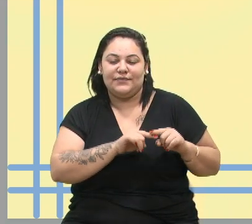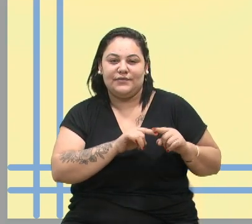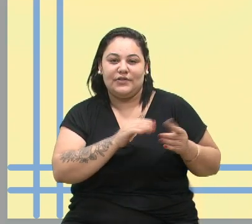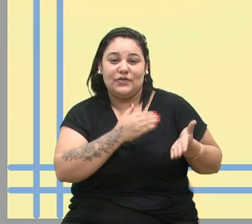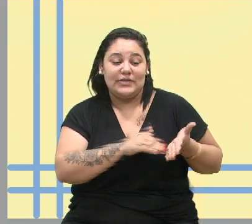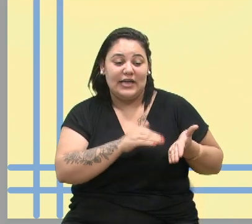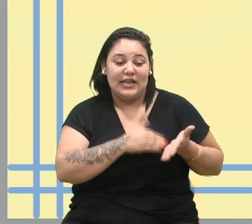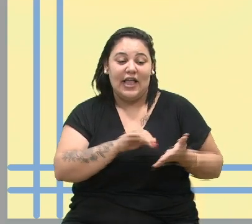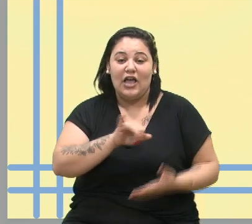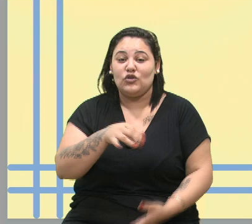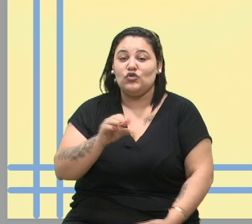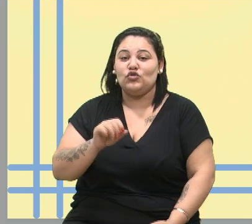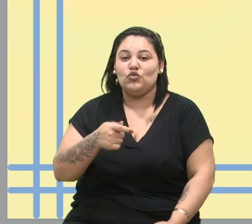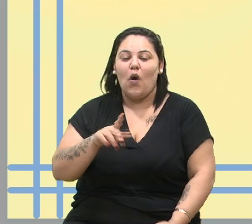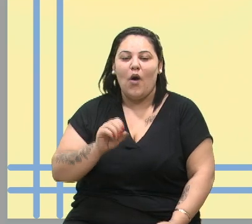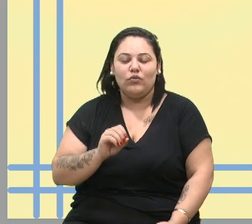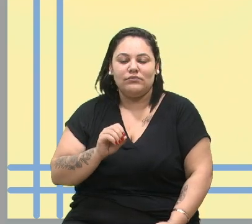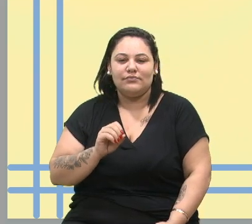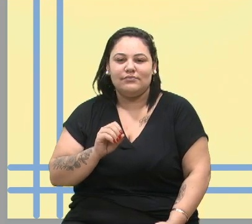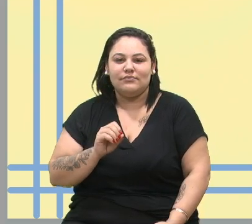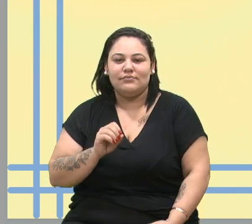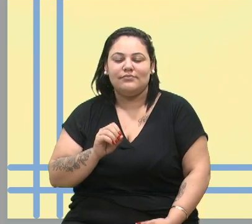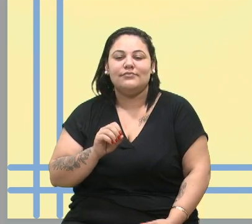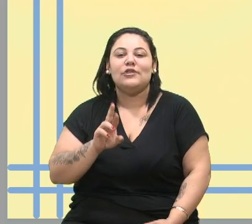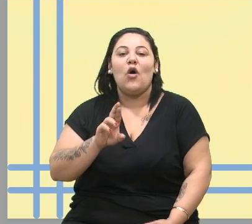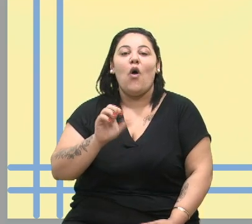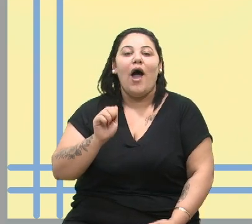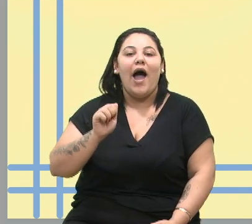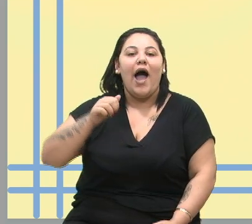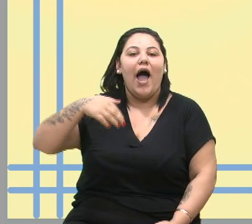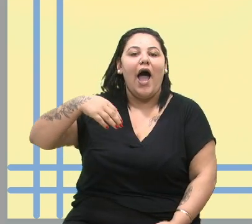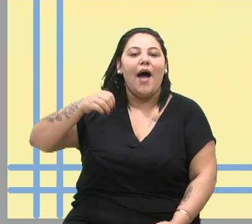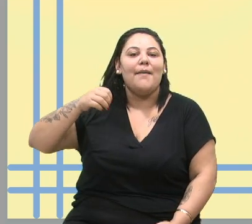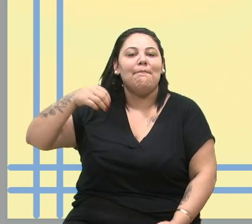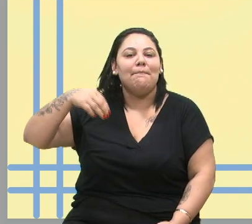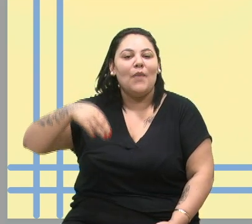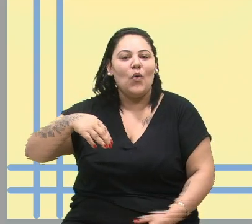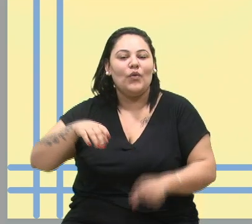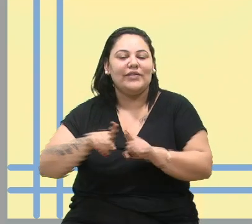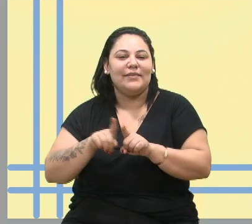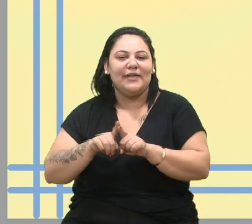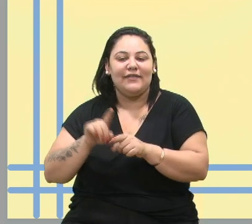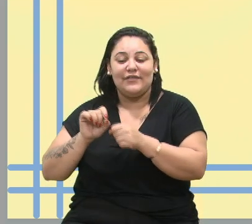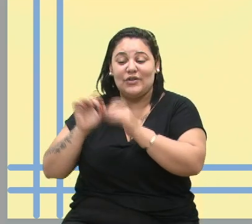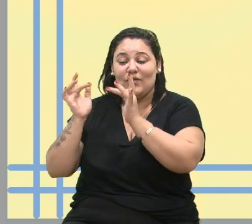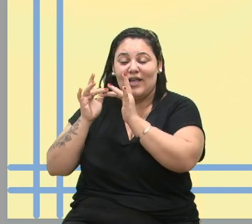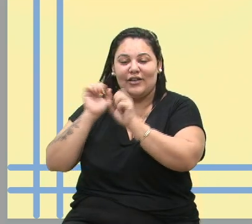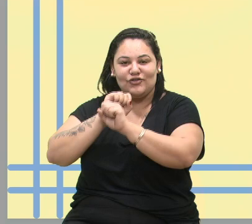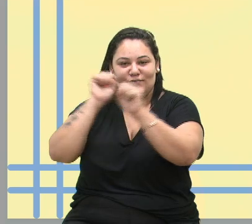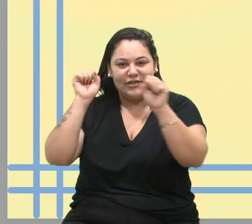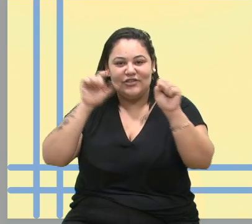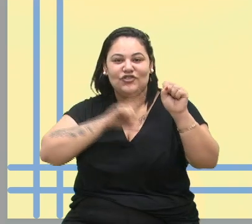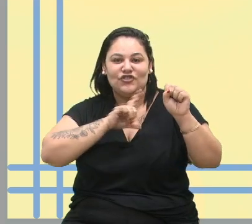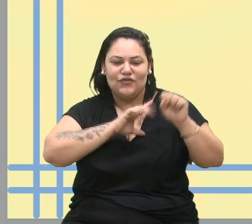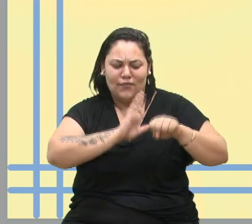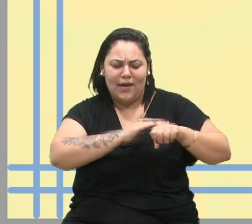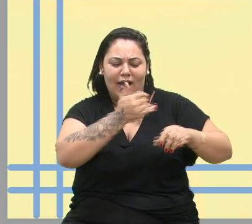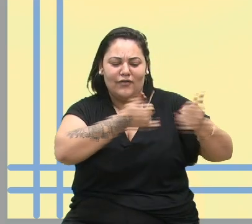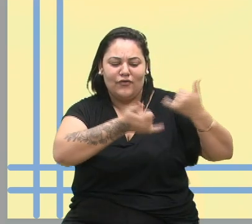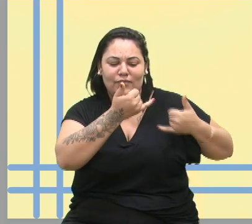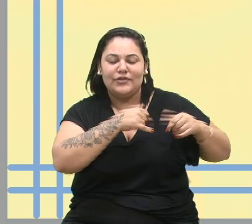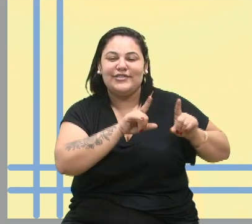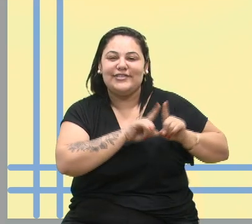Ex, o Ramon, muito importante agora, falei com ele hoje de manhã, obtive mais algumas informações,